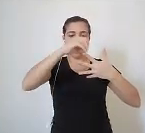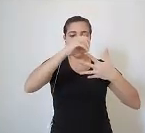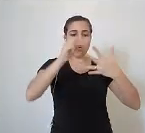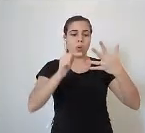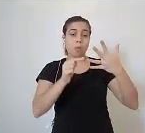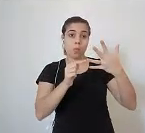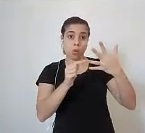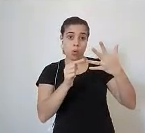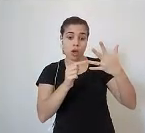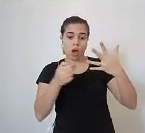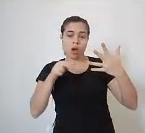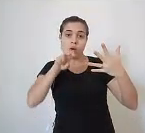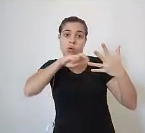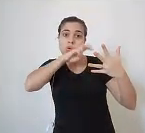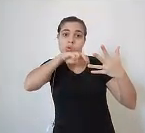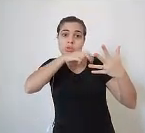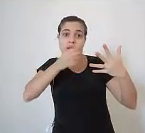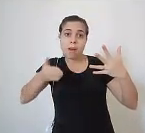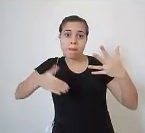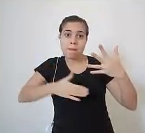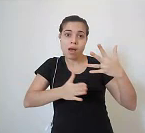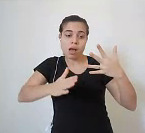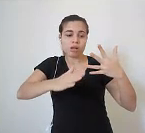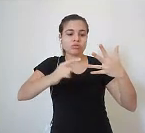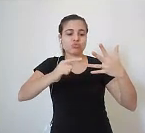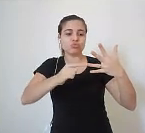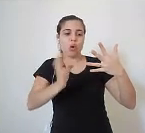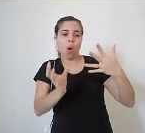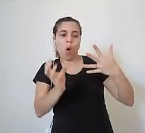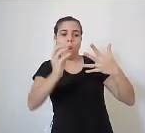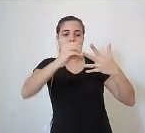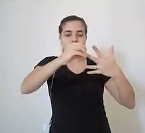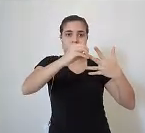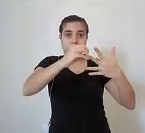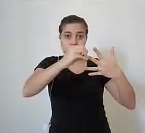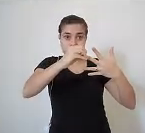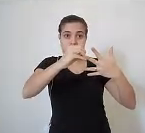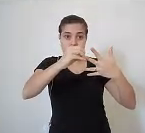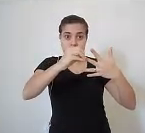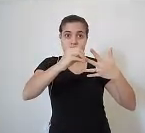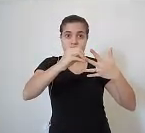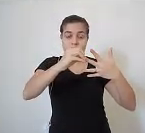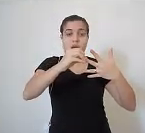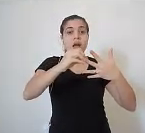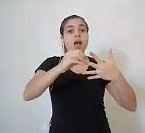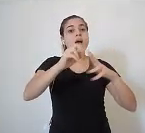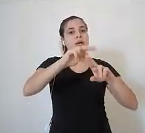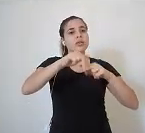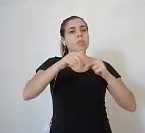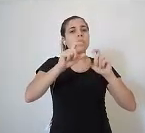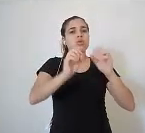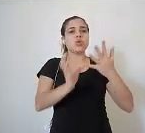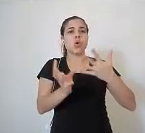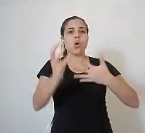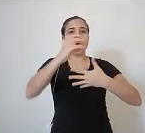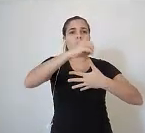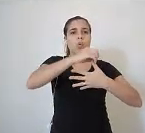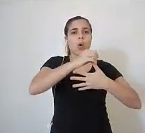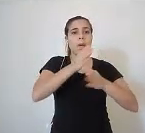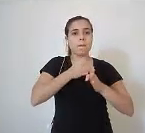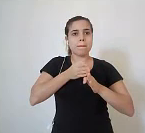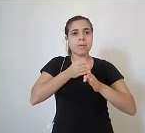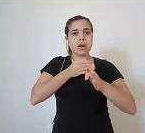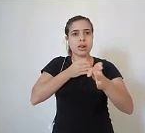é um pássaro, né, que é o consumidor secundário, que está servindo de alimento, nesse exemplo, para uma serpente, que é o